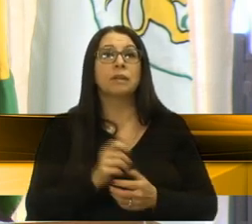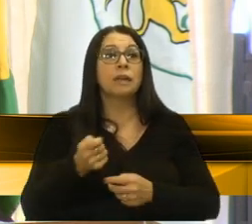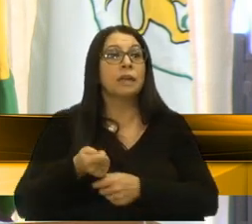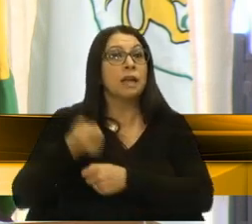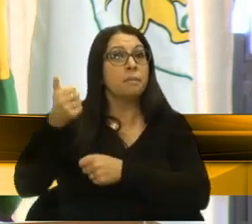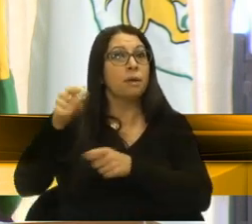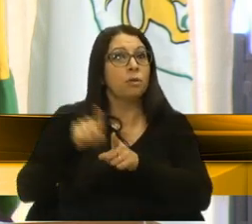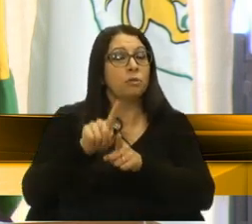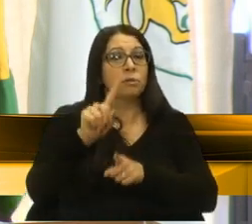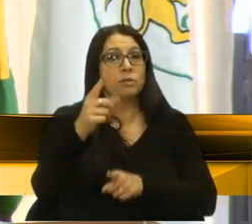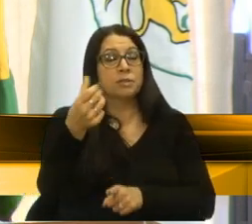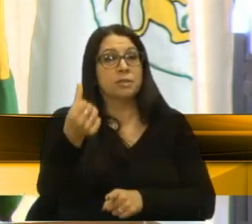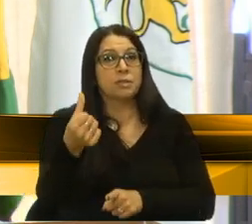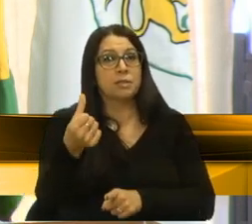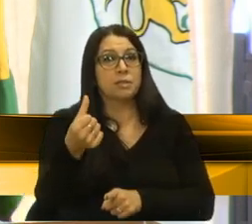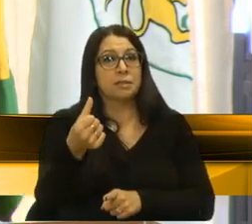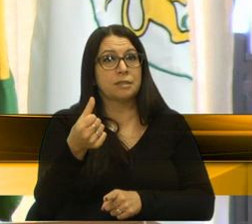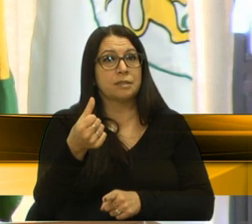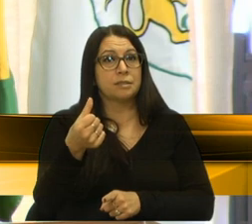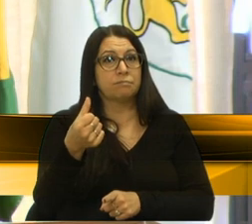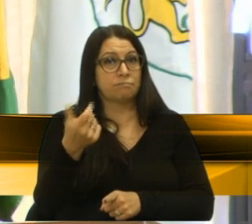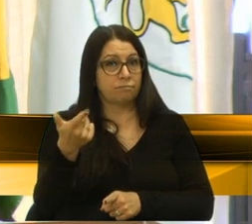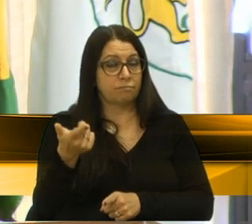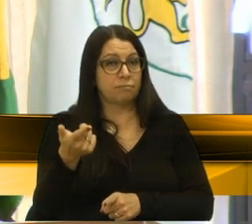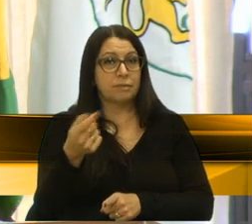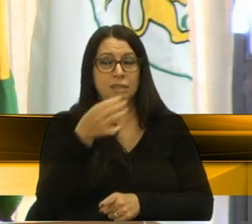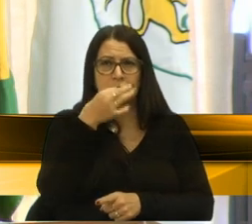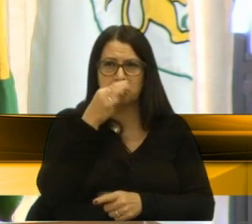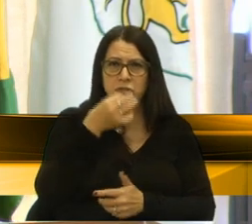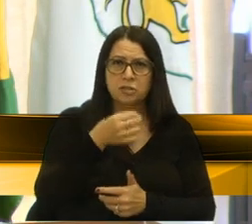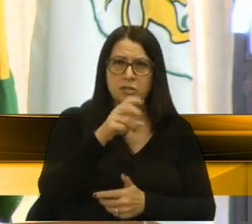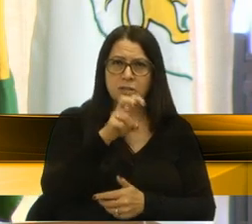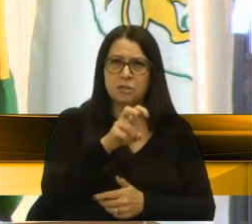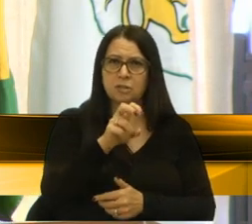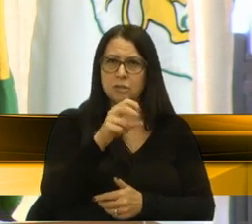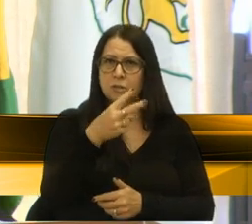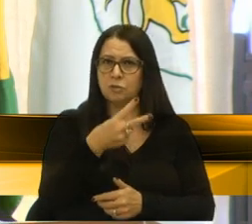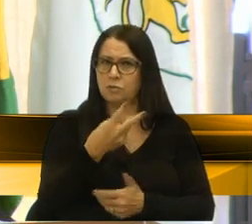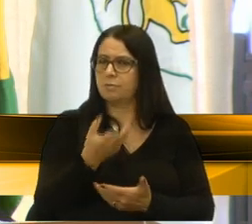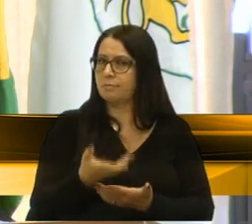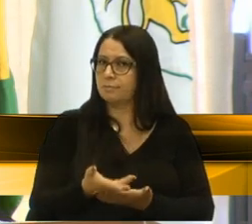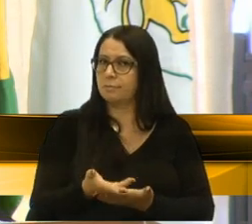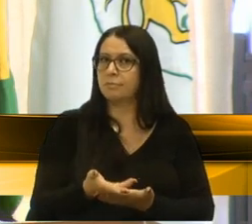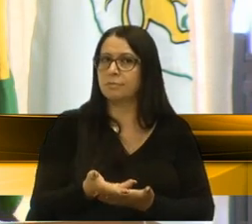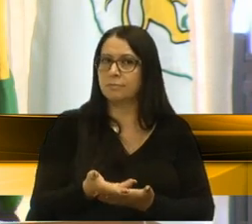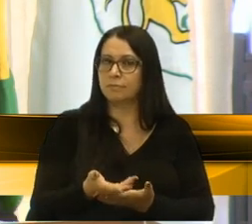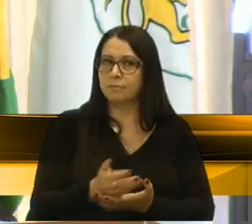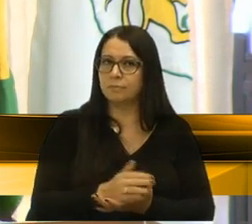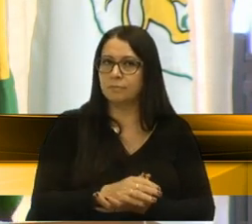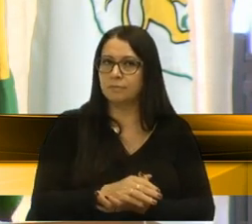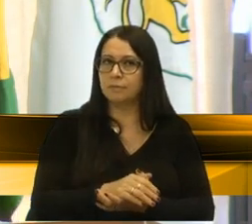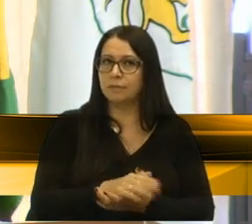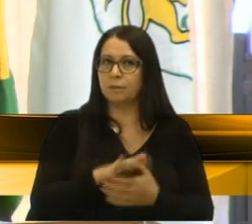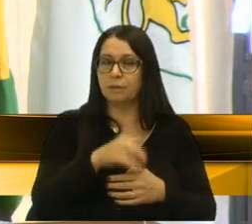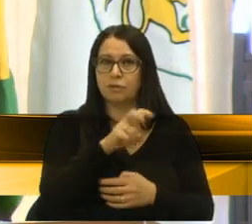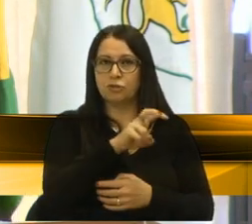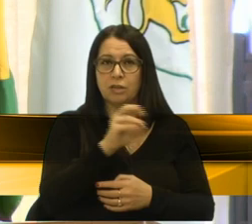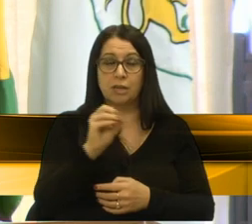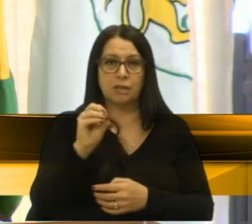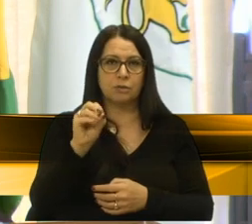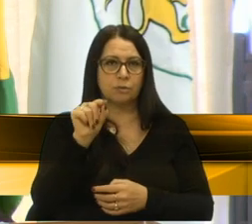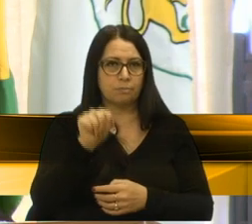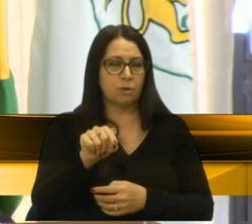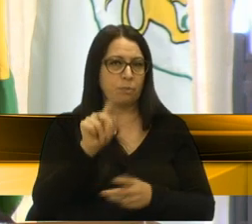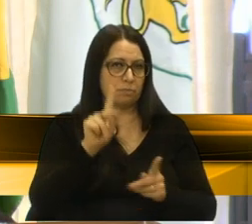16 casos, 35. Aí Caxias do Sul, 52 casos, com mais de 500 mil habitantes.